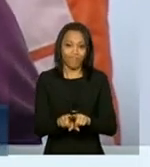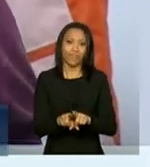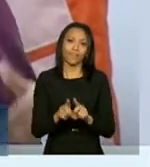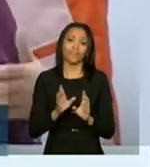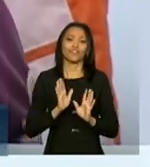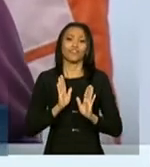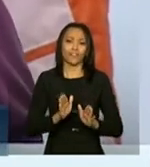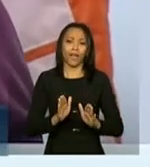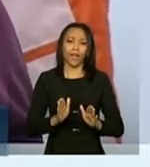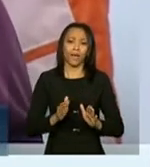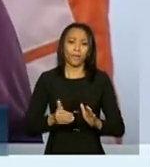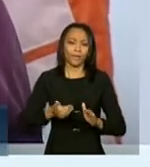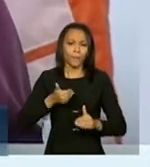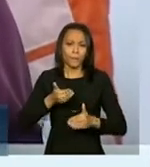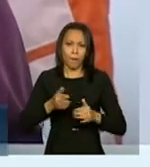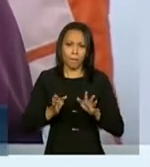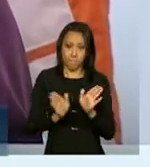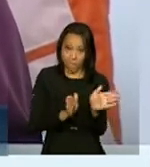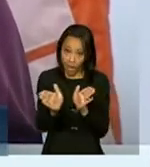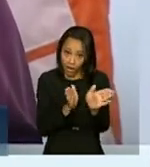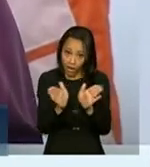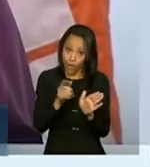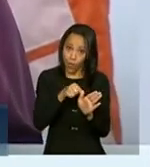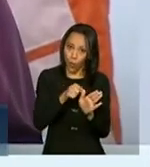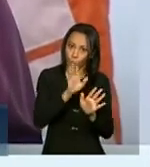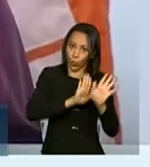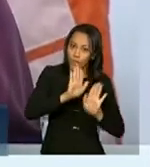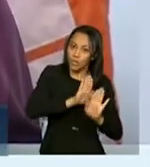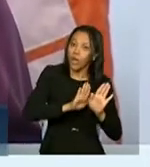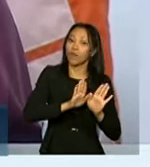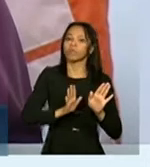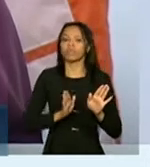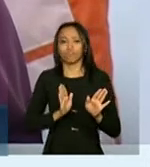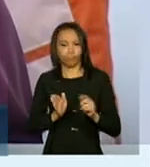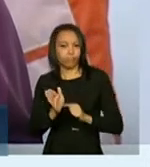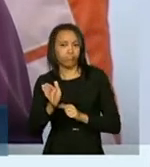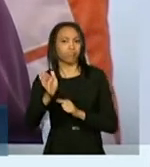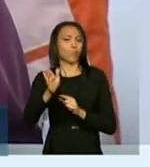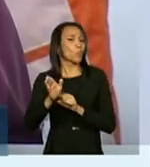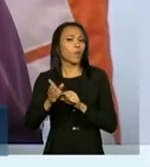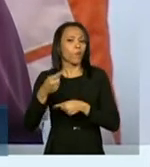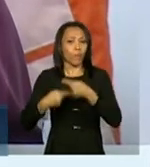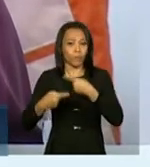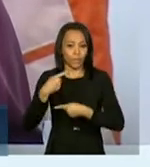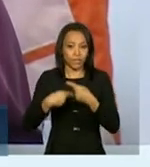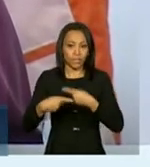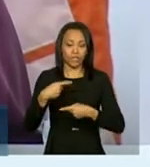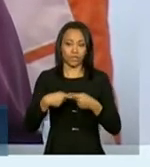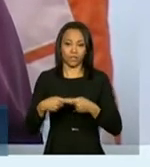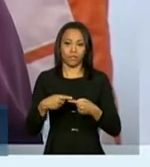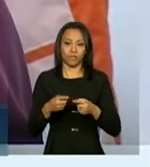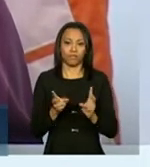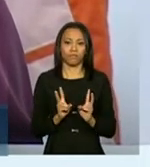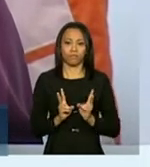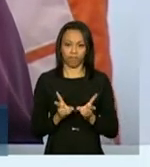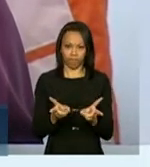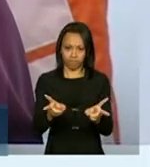desenvolvemos, paralelamente a esse cuidado, toda uma política de